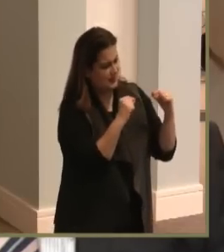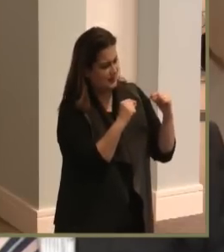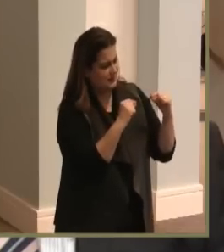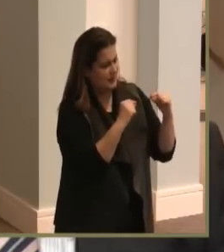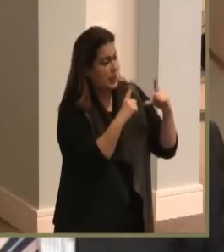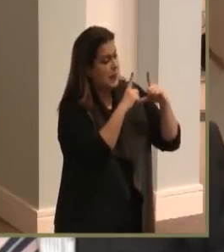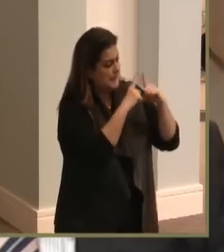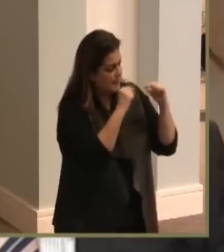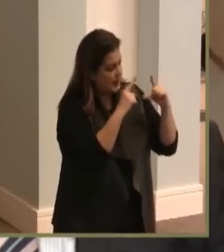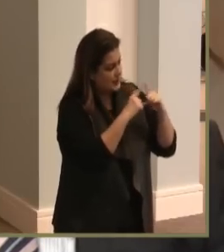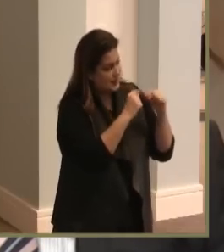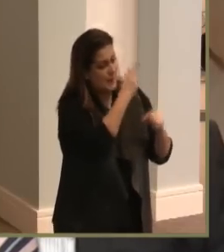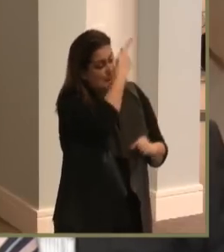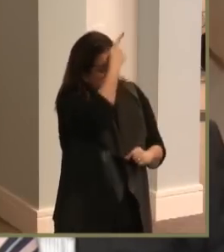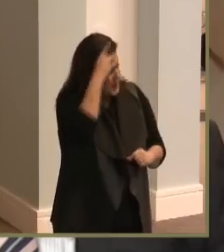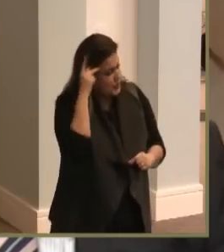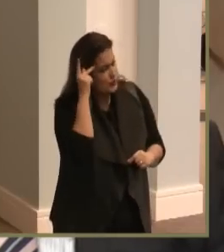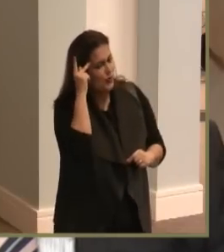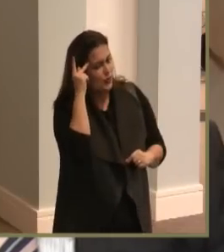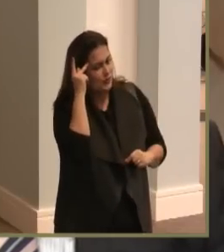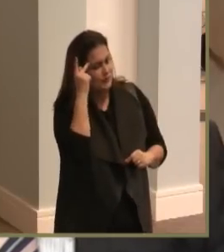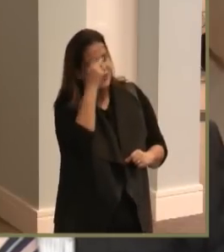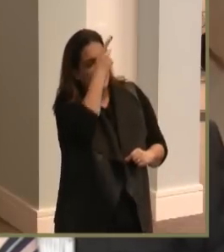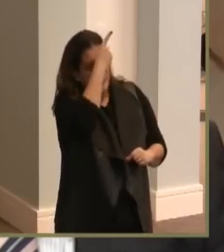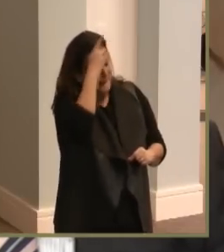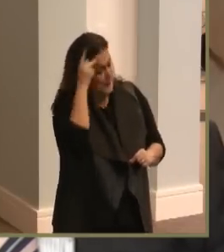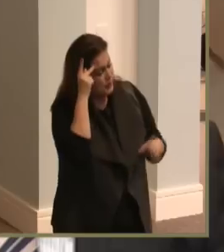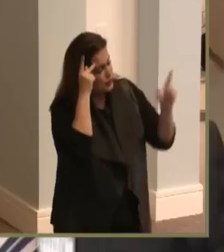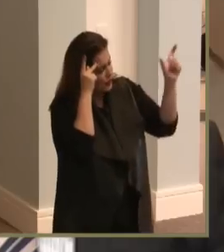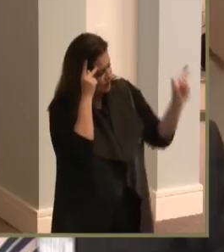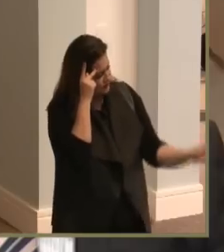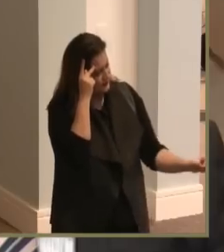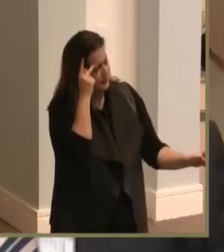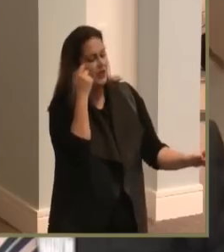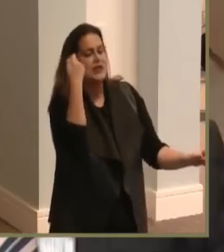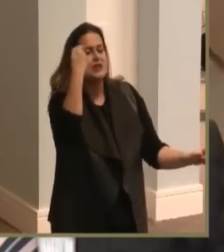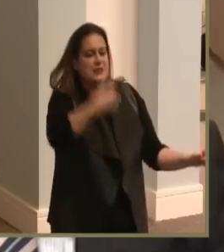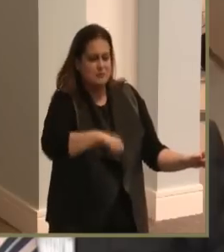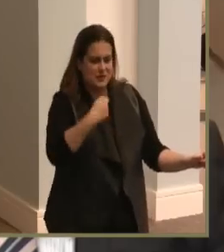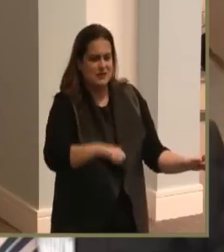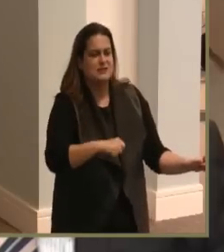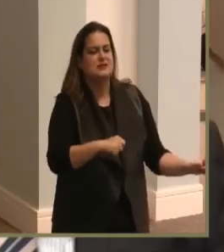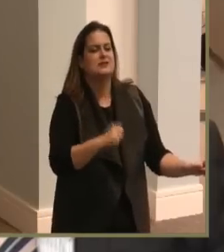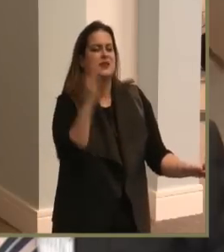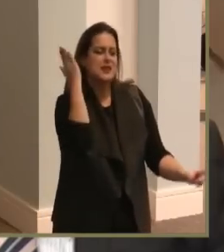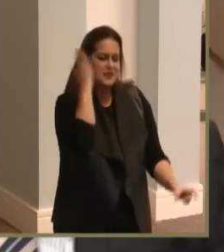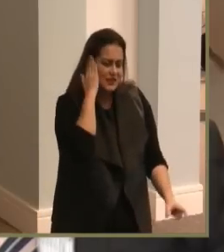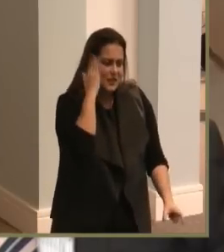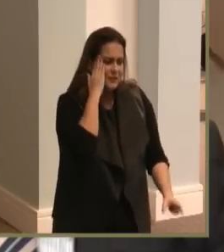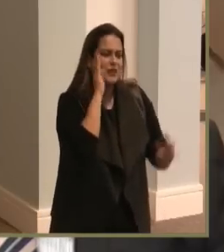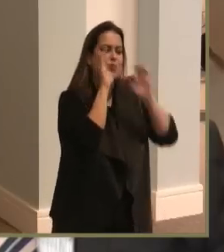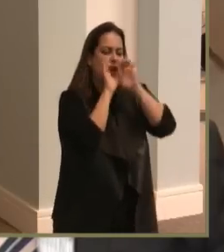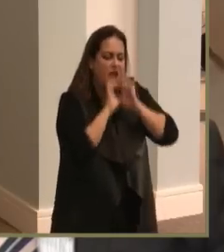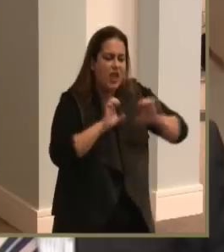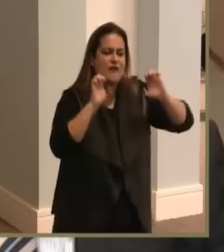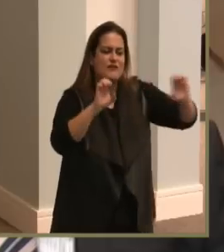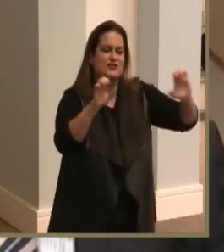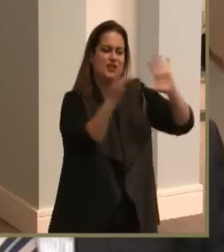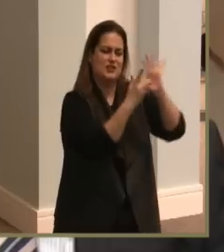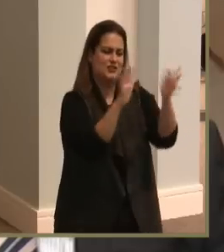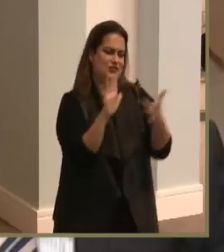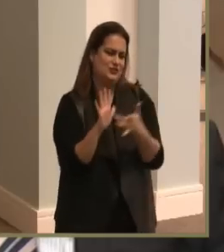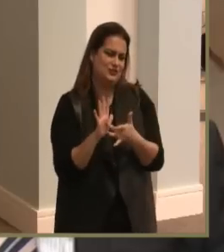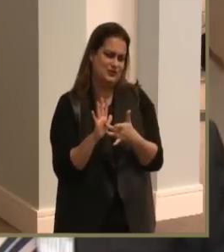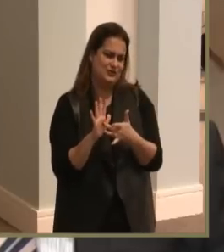é constituída por pessoas, e que de pessoas que precisam ouvir do Evangelho de Jesus Cristo. E nós